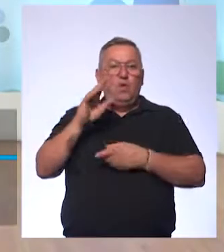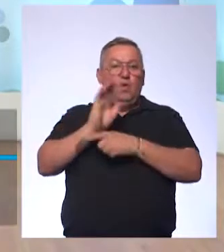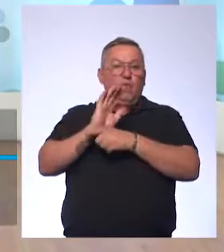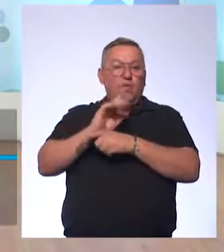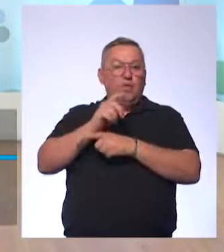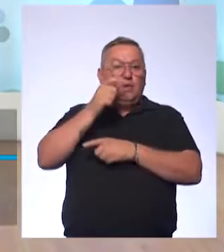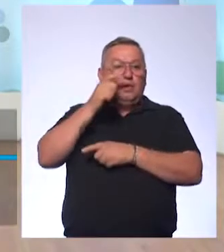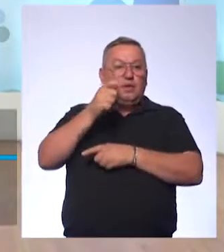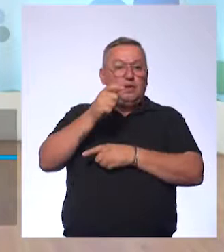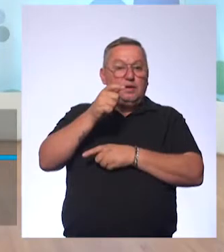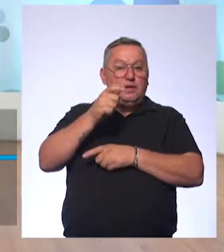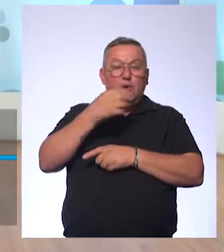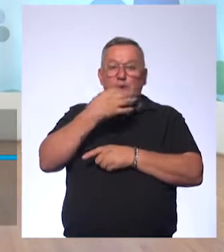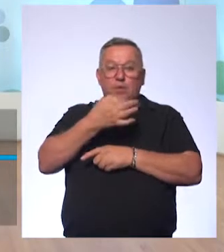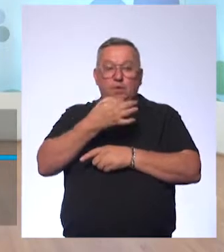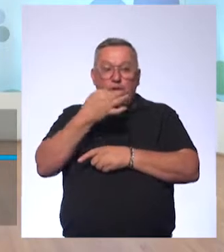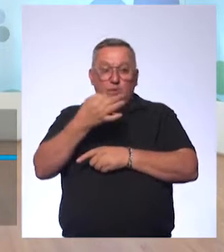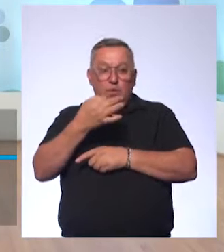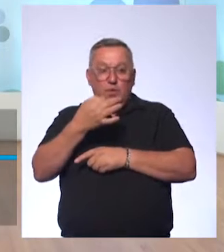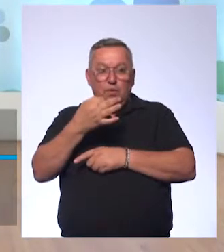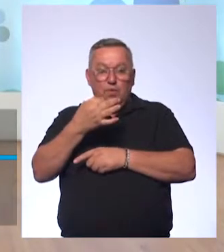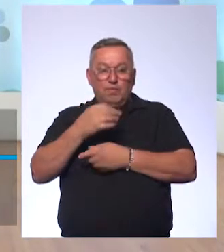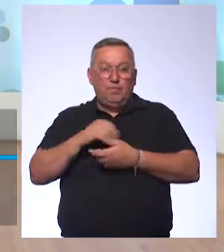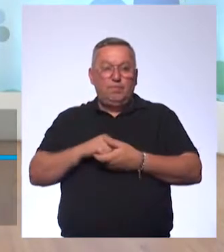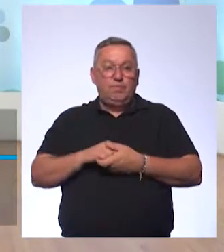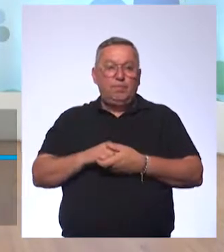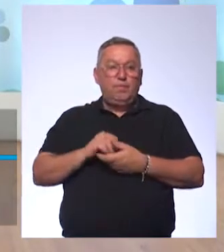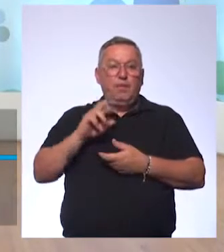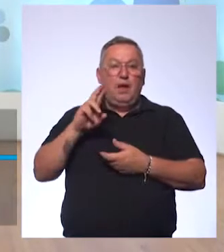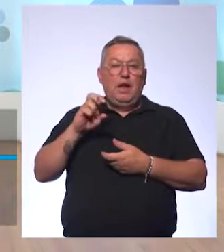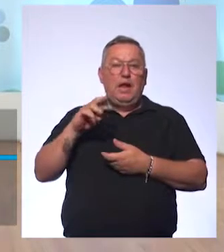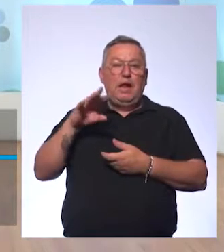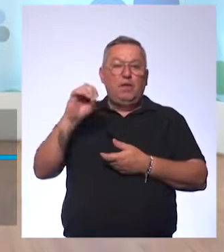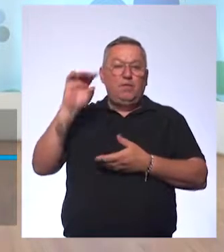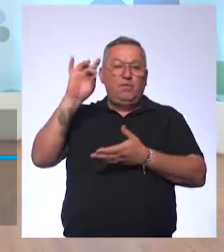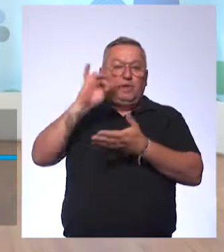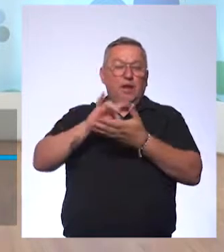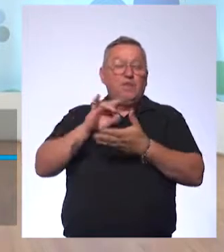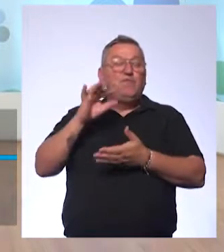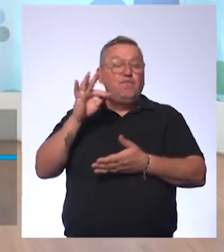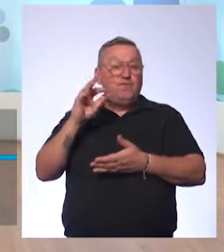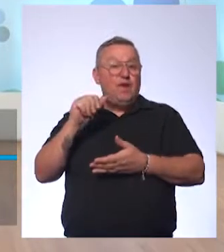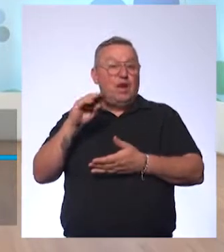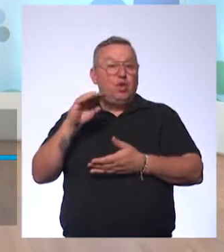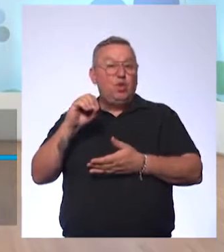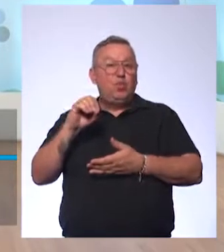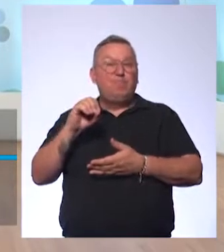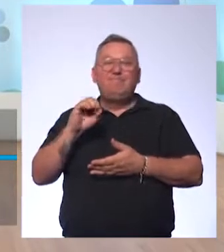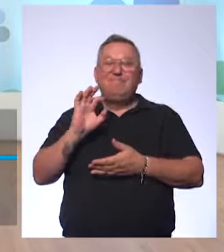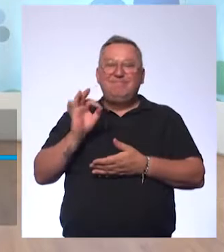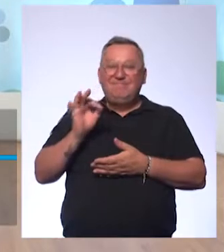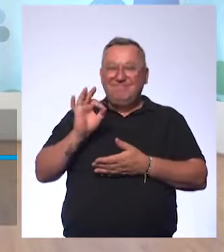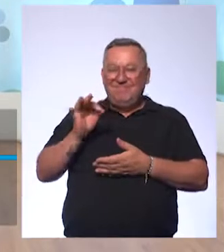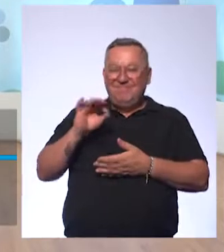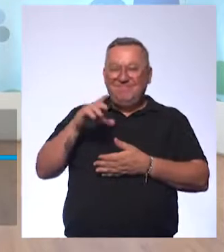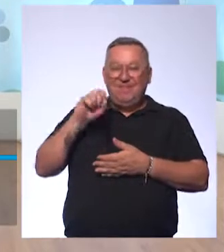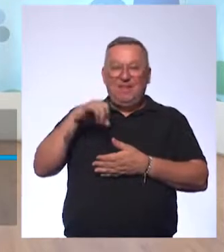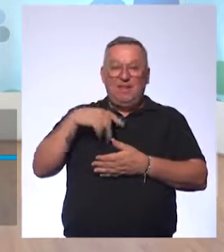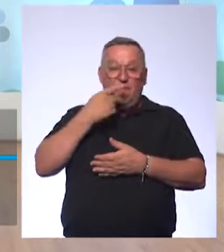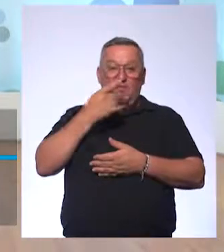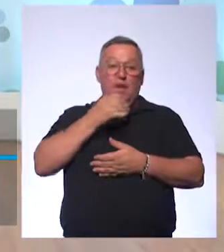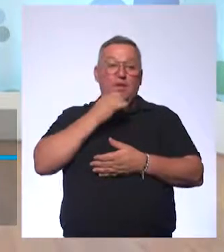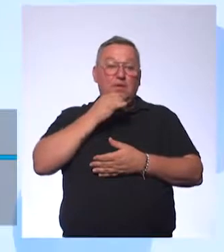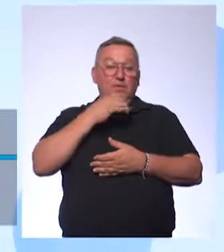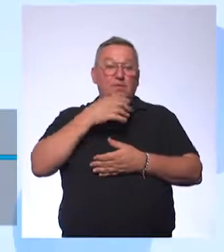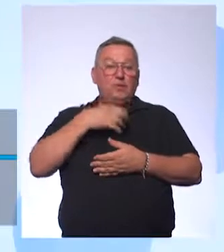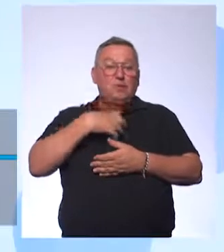é interessante, opinião. Relatos verídicos, fato. Muito bem. Então, se eu digo assim, ó,